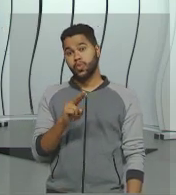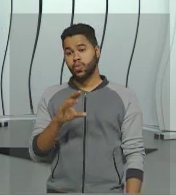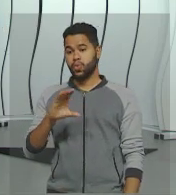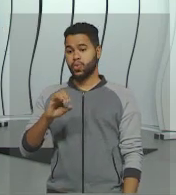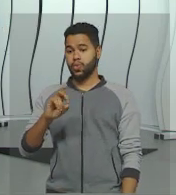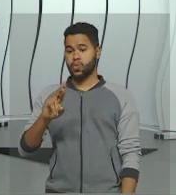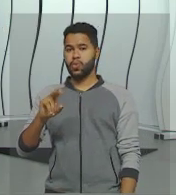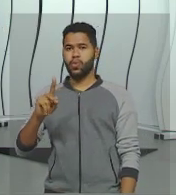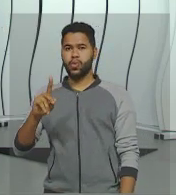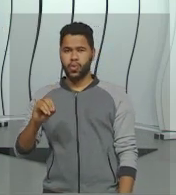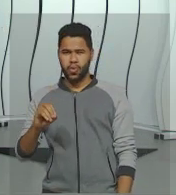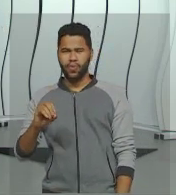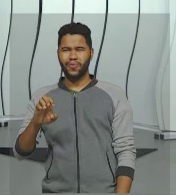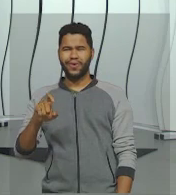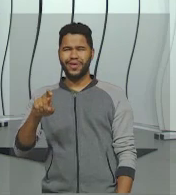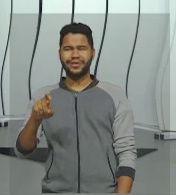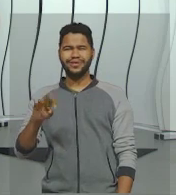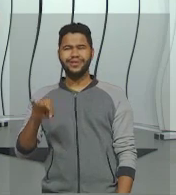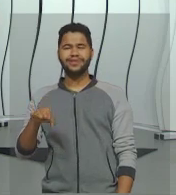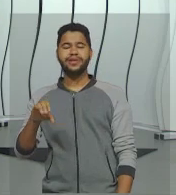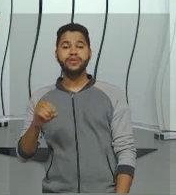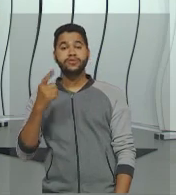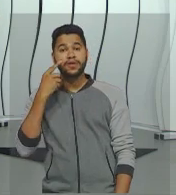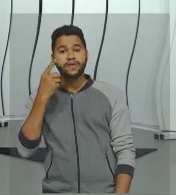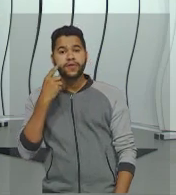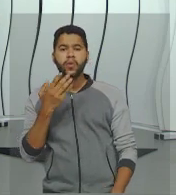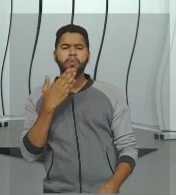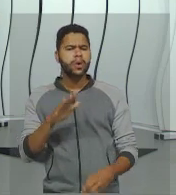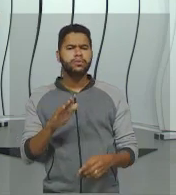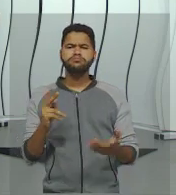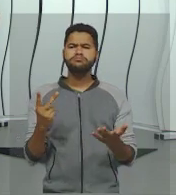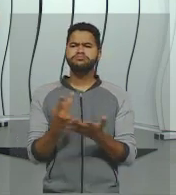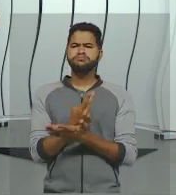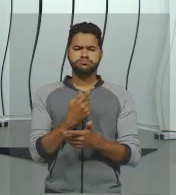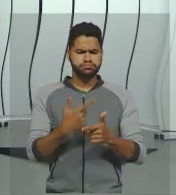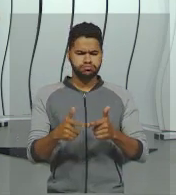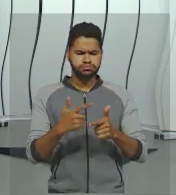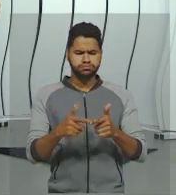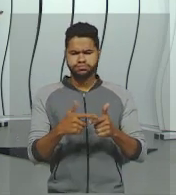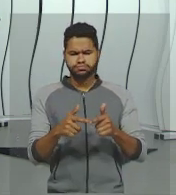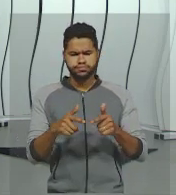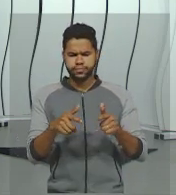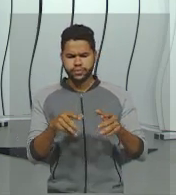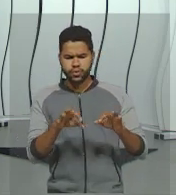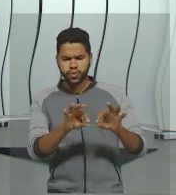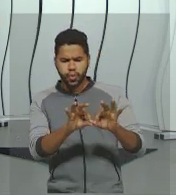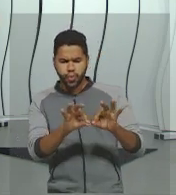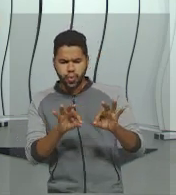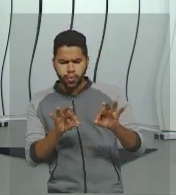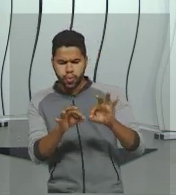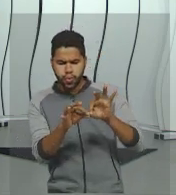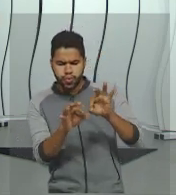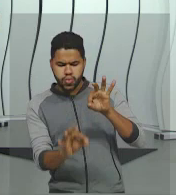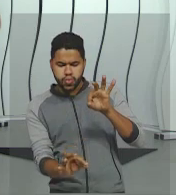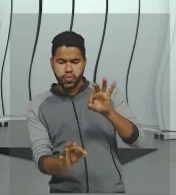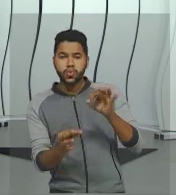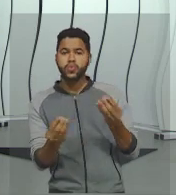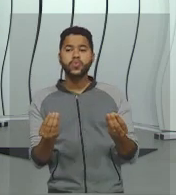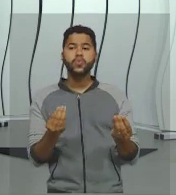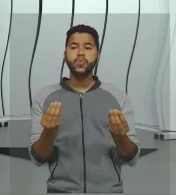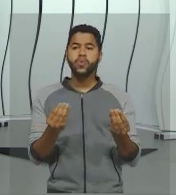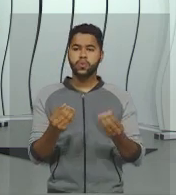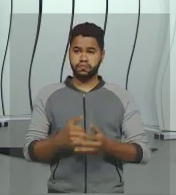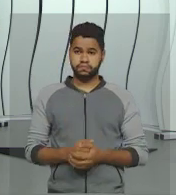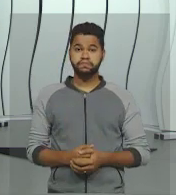que analisar qual é a situação problema e qual é a dimensão deste objeto dentro dessa situação